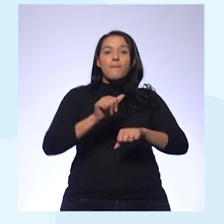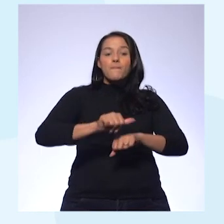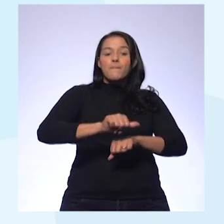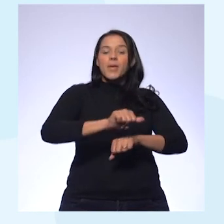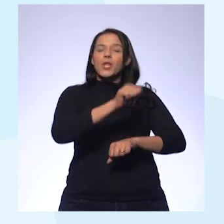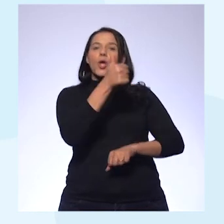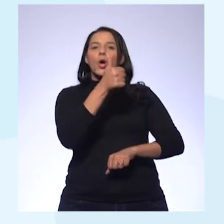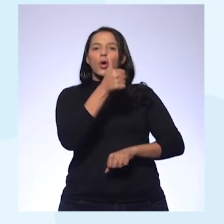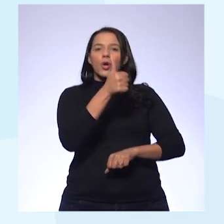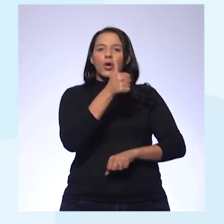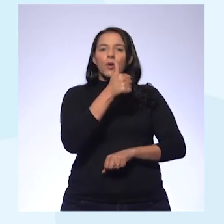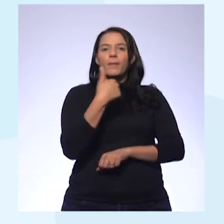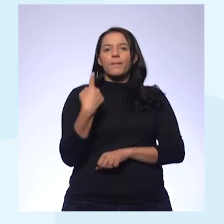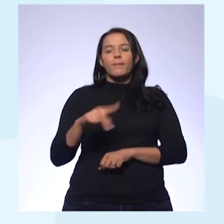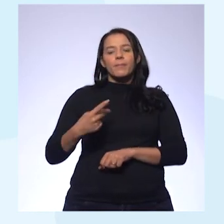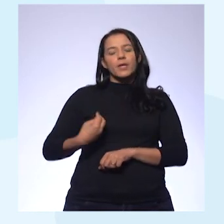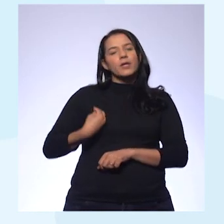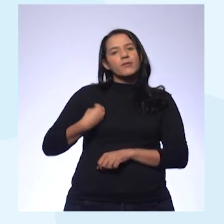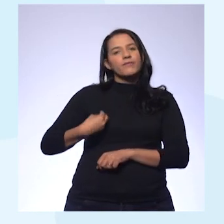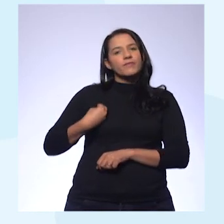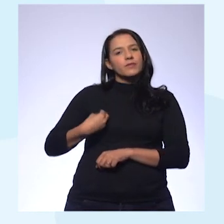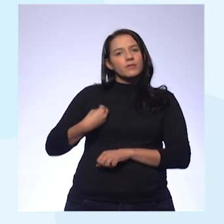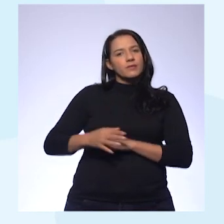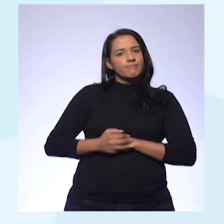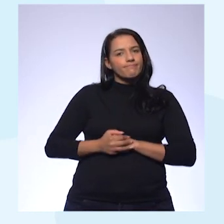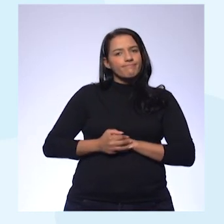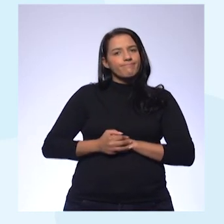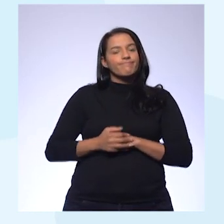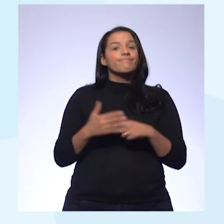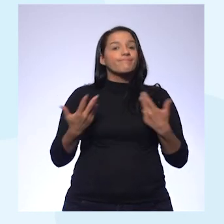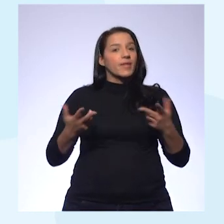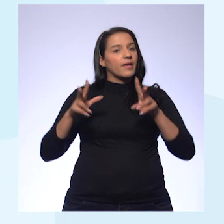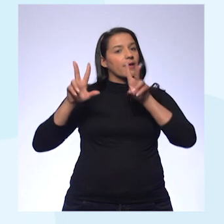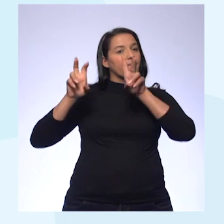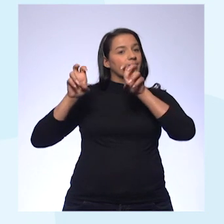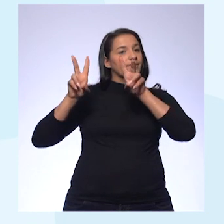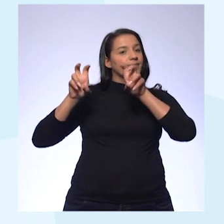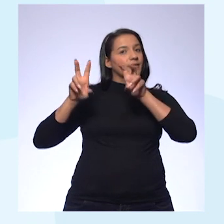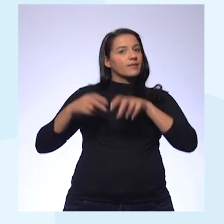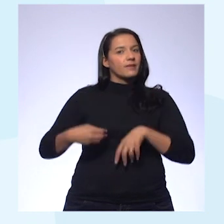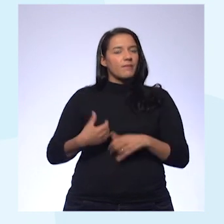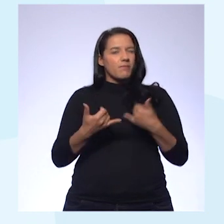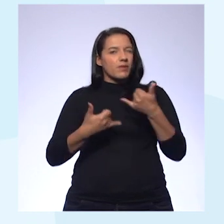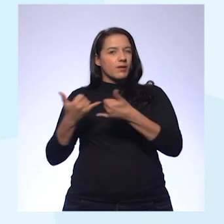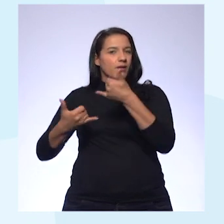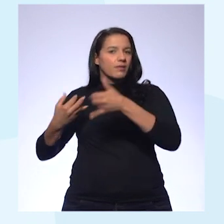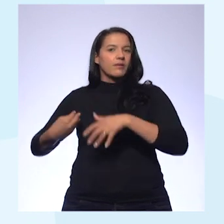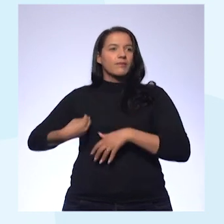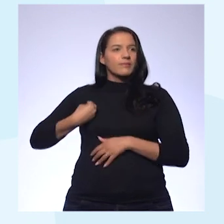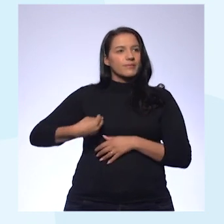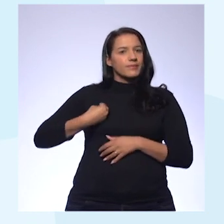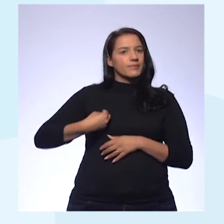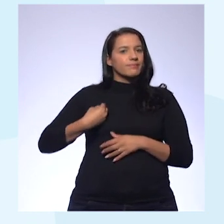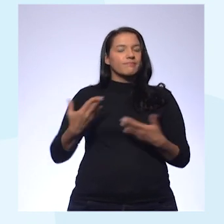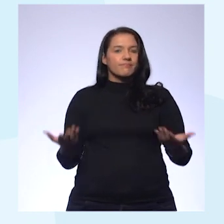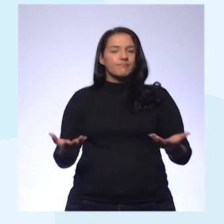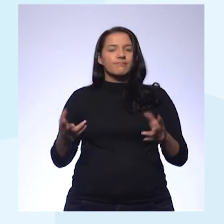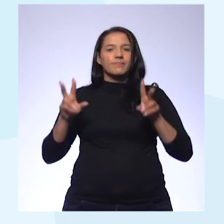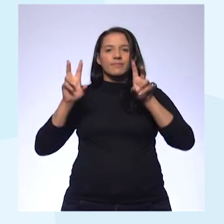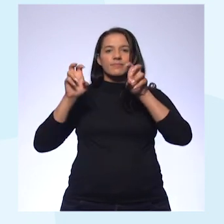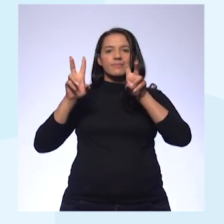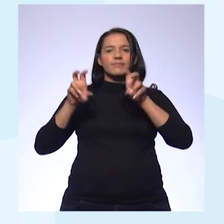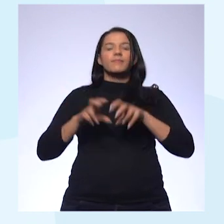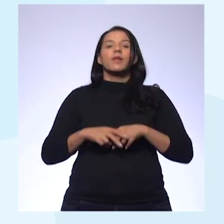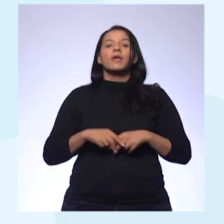aprimoradas para o jogo da vida entre aspas, né? Já que se a gente pensar que a nossa vida é um jogo que